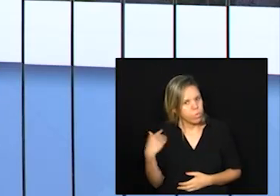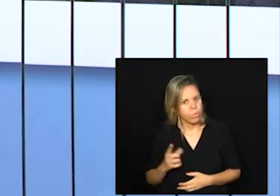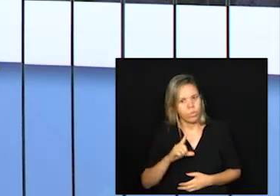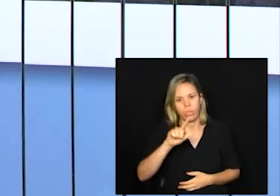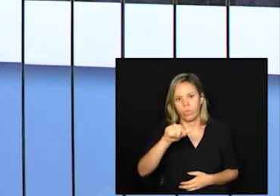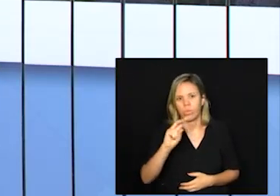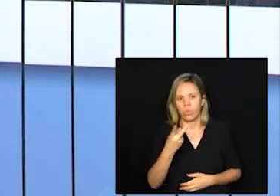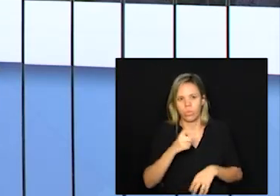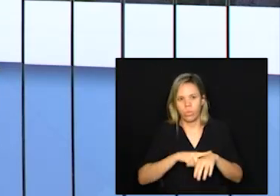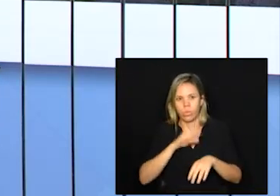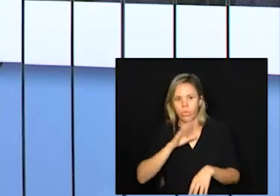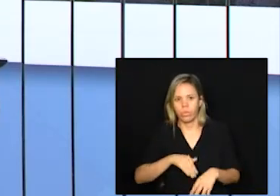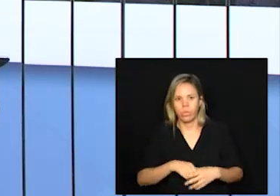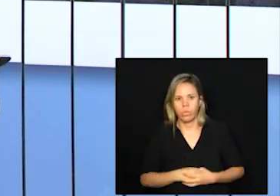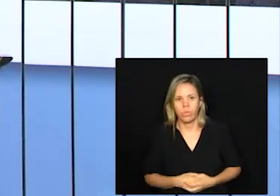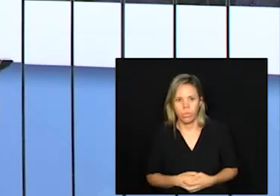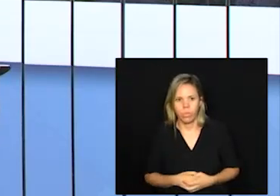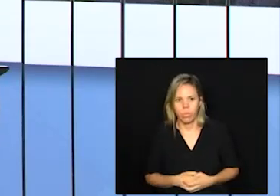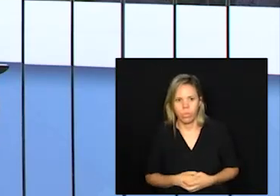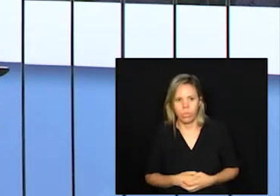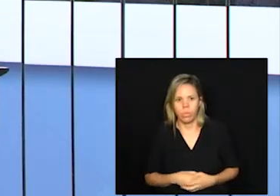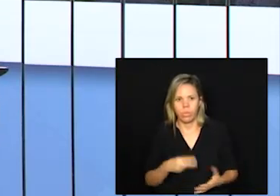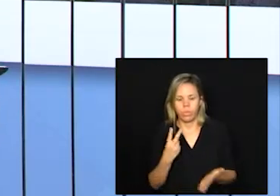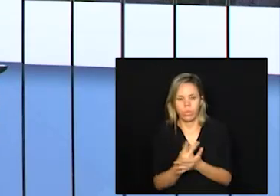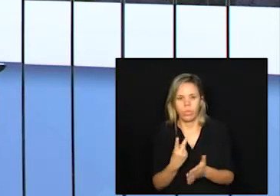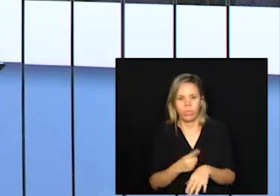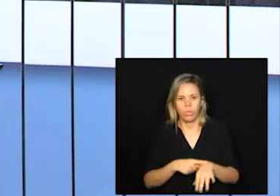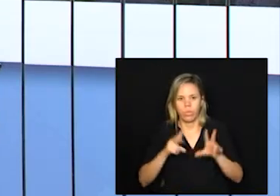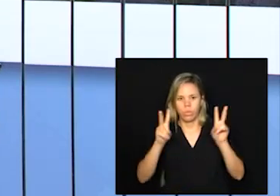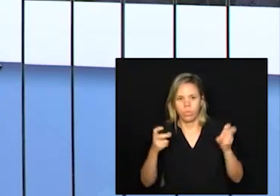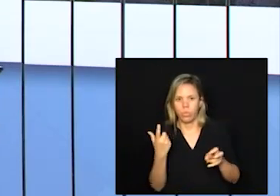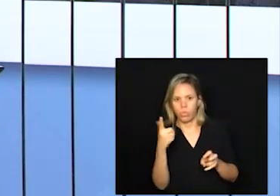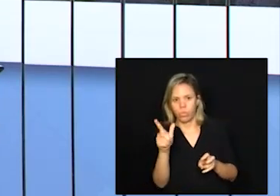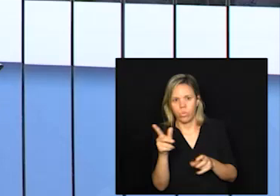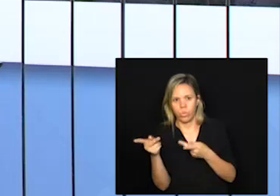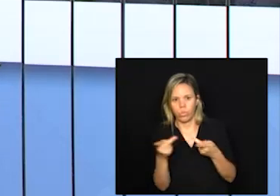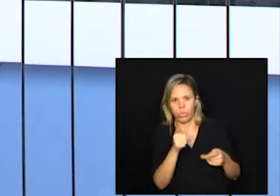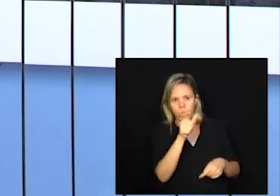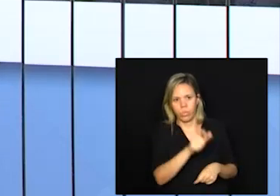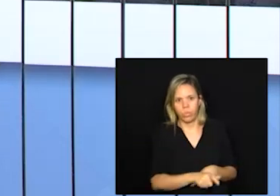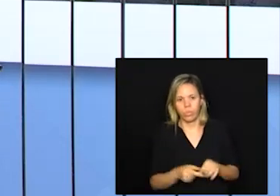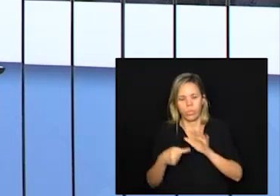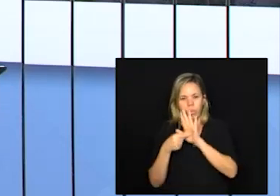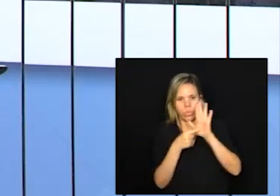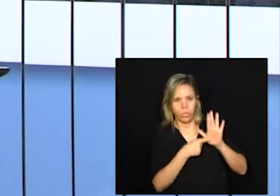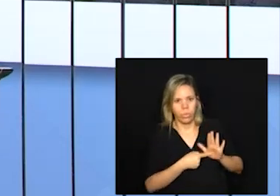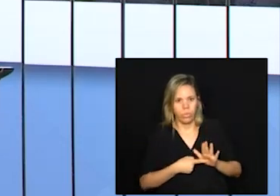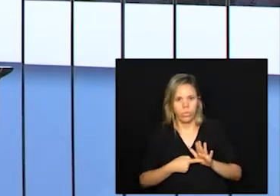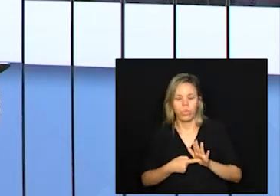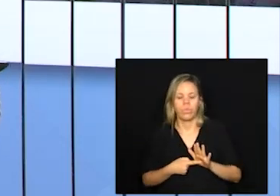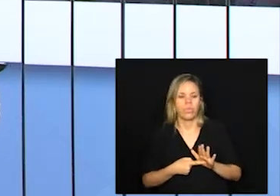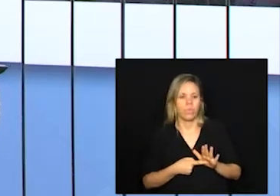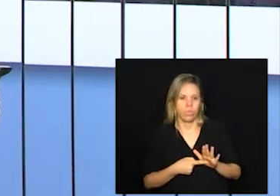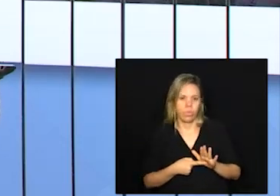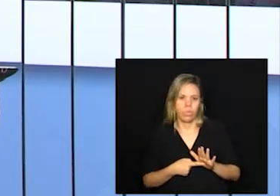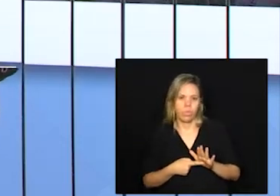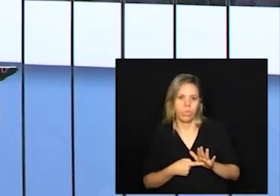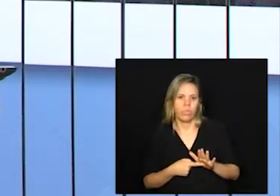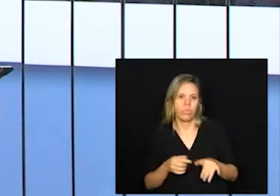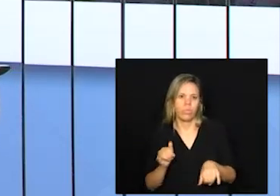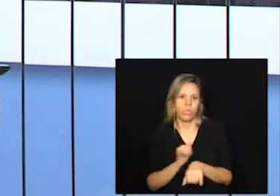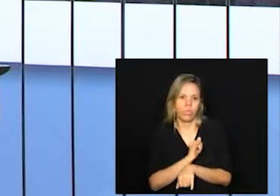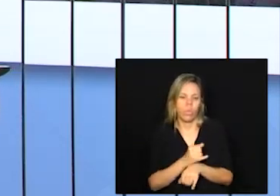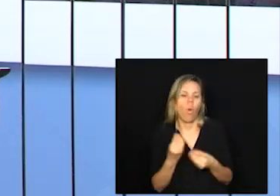mais às 14h, este mesmo tema com outros convidados, mostrando aí os caminhos, forma